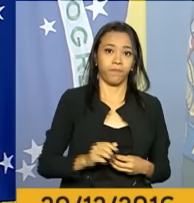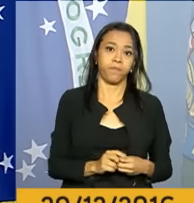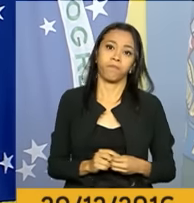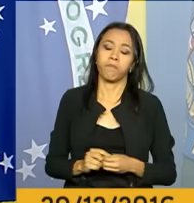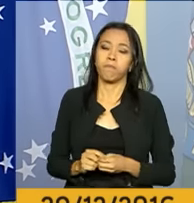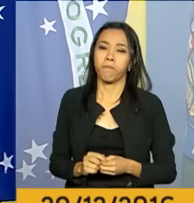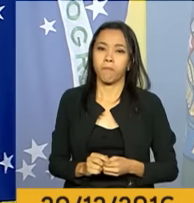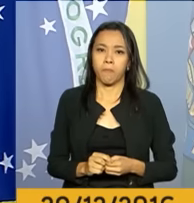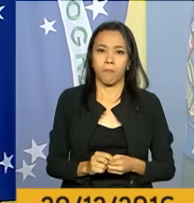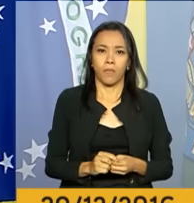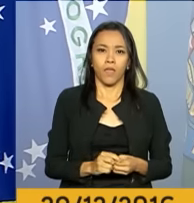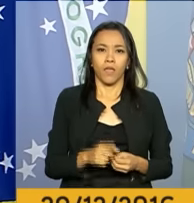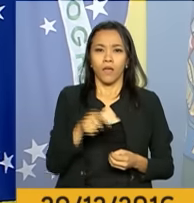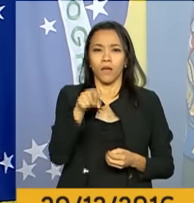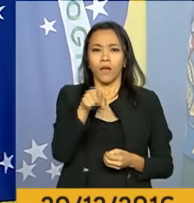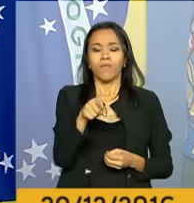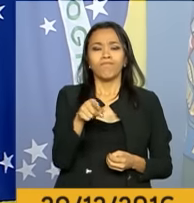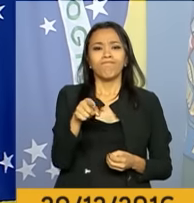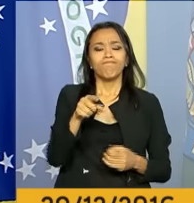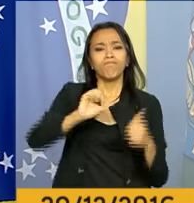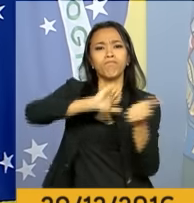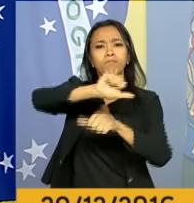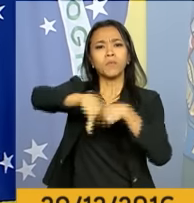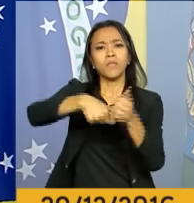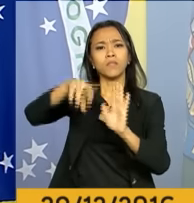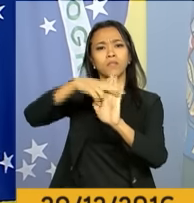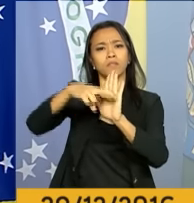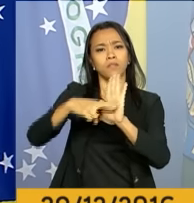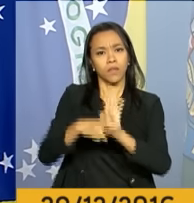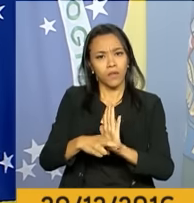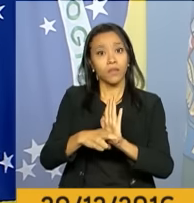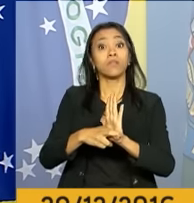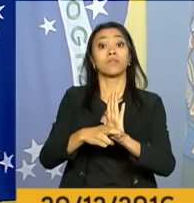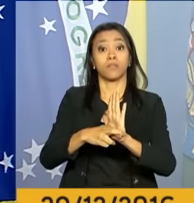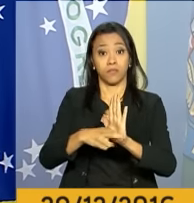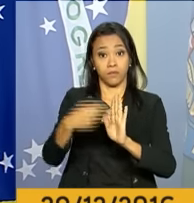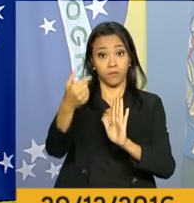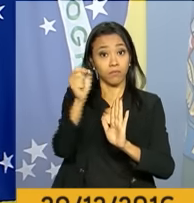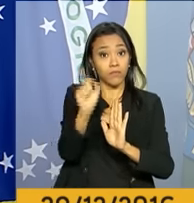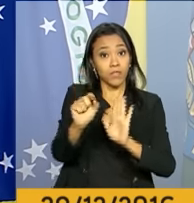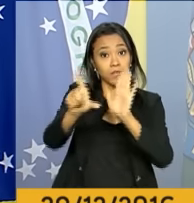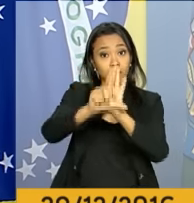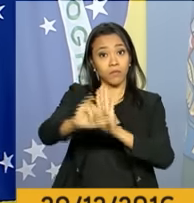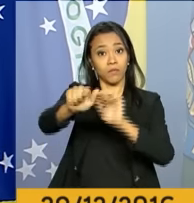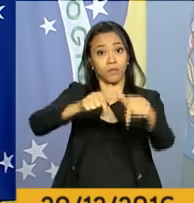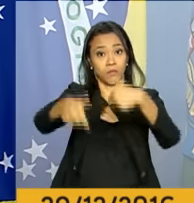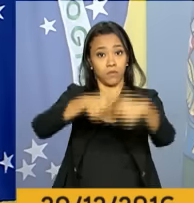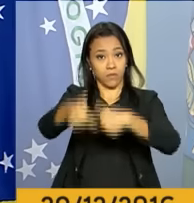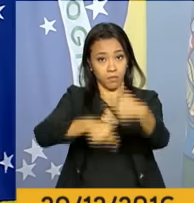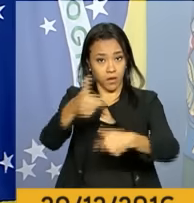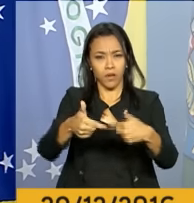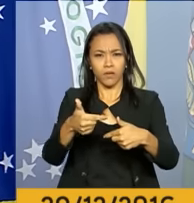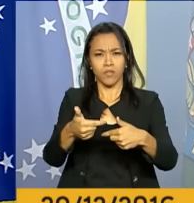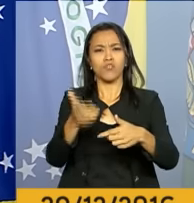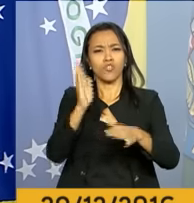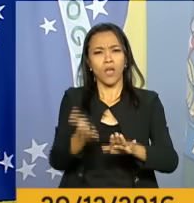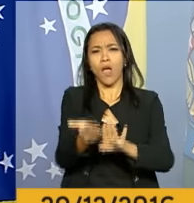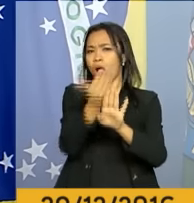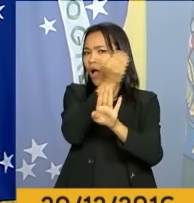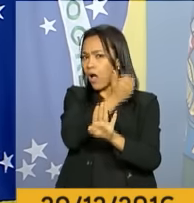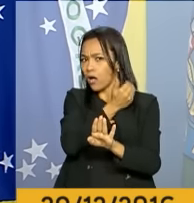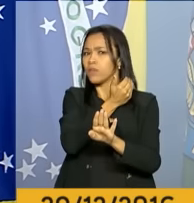modernização da legislação do trabalho algo que foi anunciado Logo no início do nosso